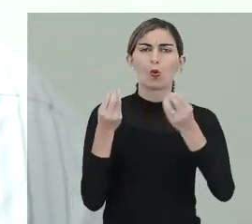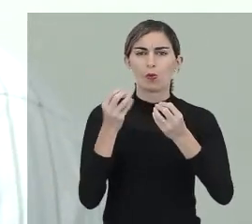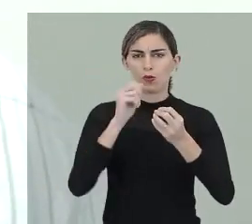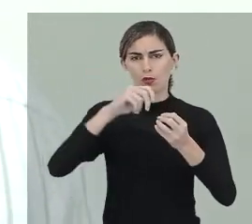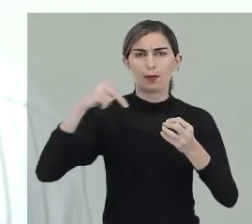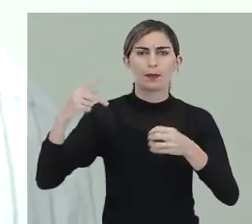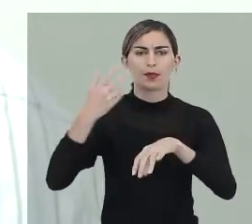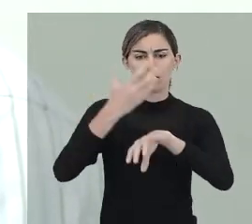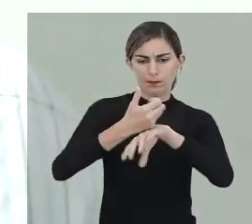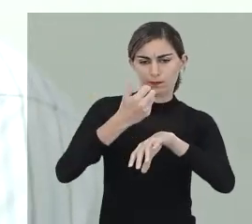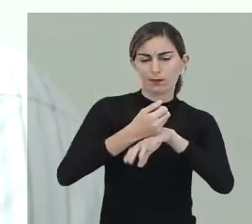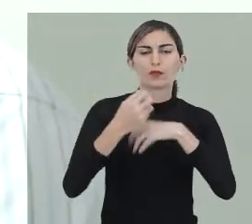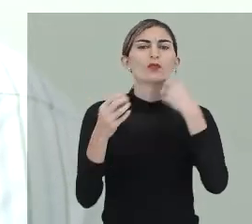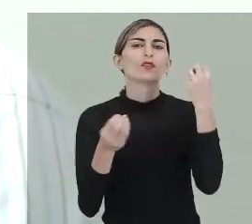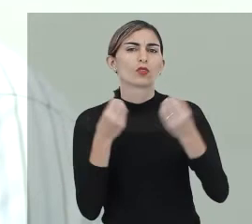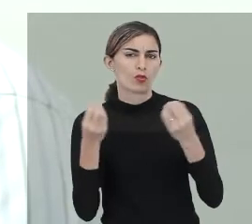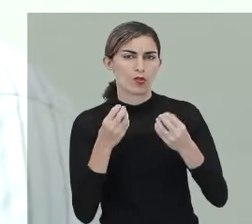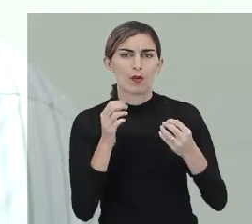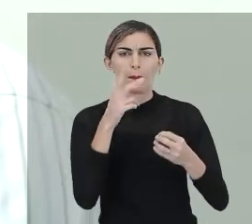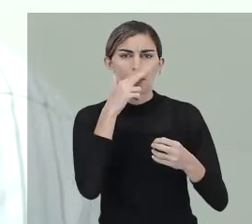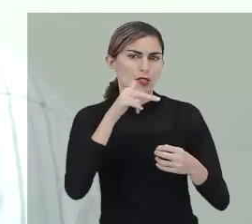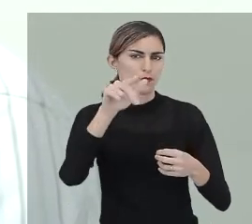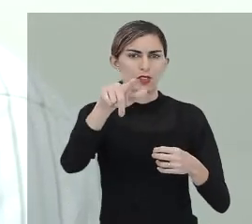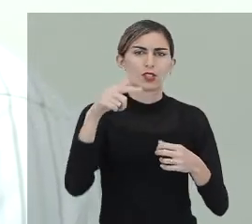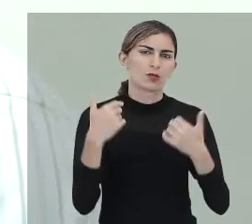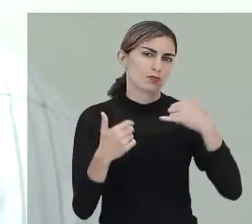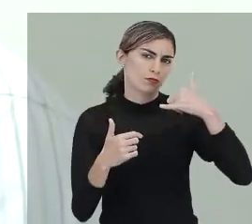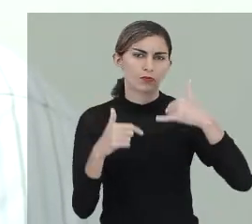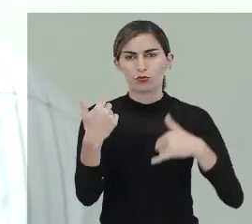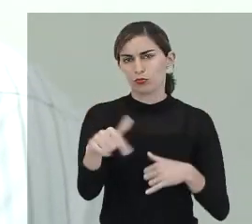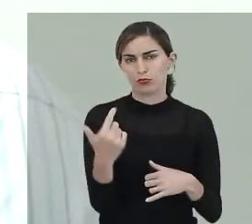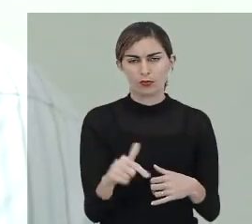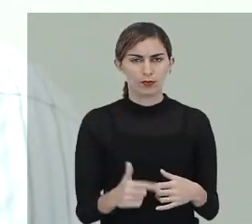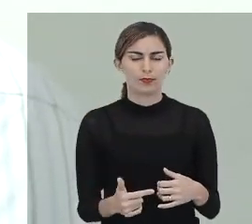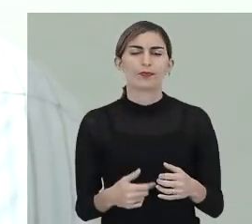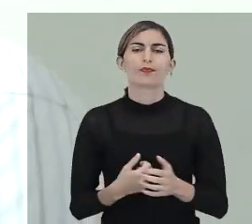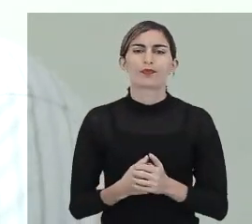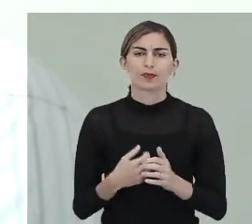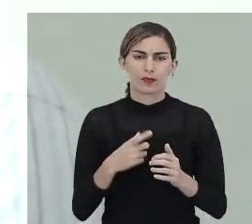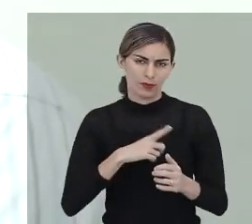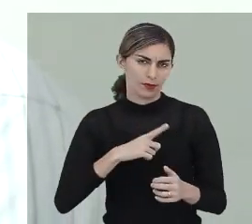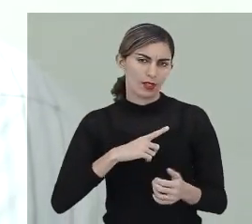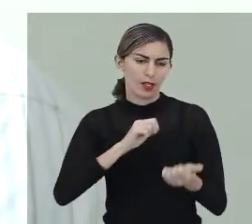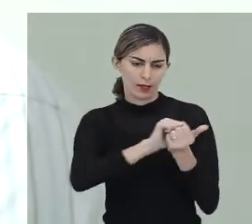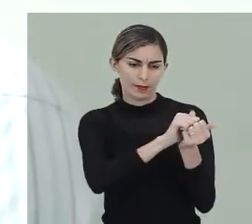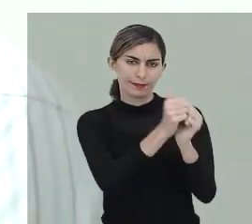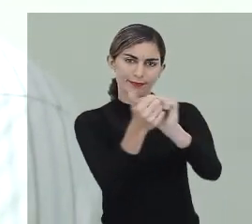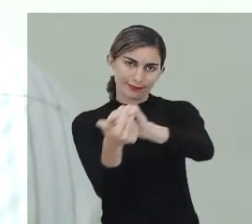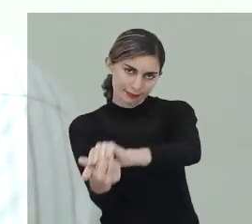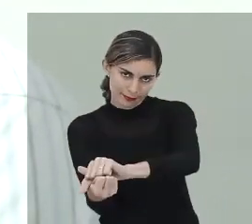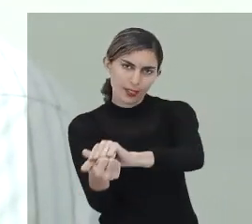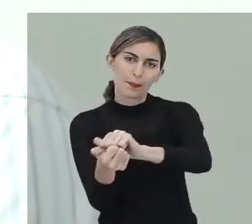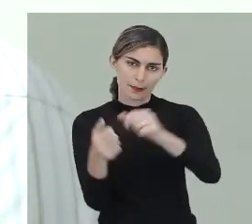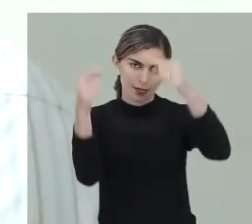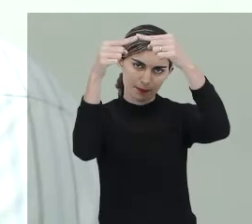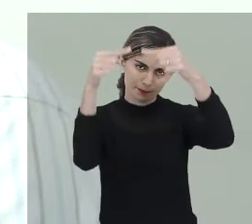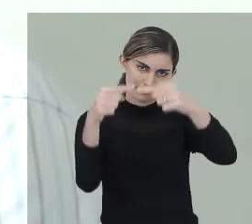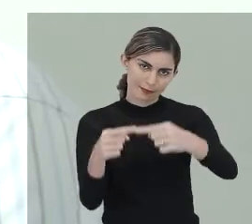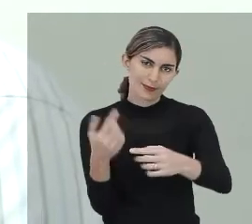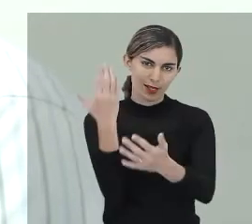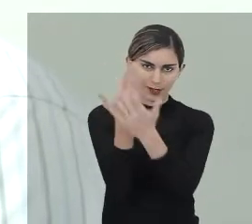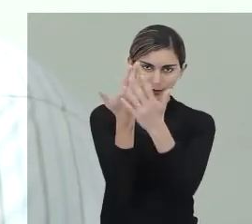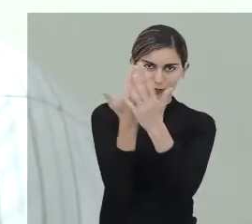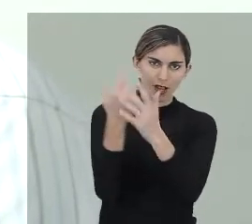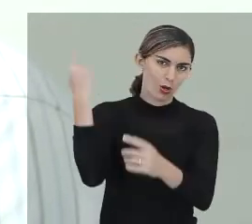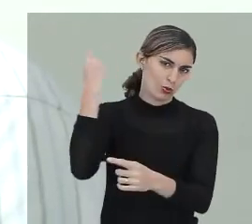aplicação no emulador, mesmo que você não tenha um dispositivo. Então, a gente vai adaptar a aplicação da aula 1 agora. Nós